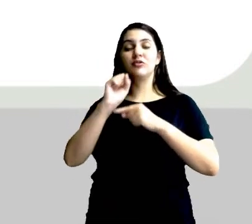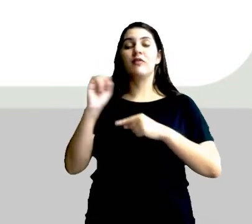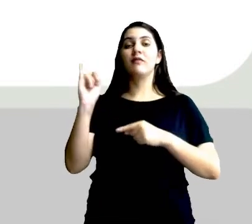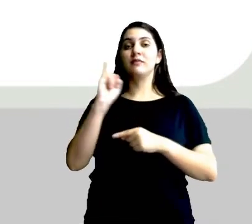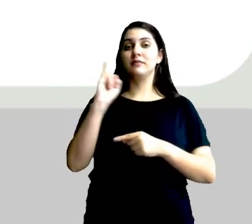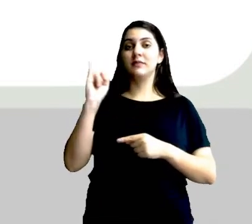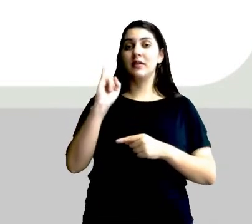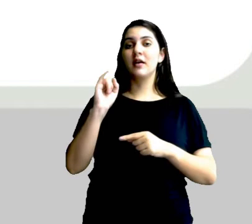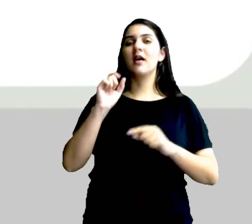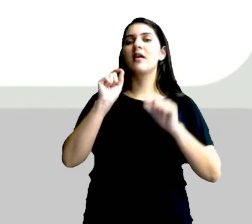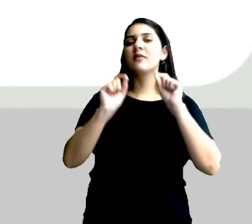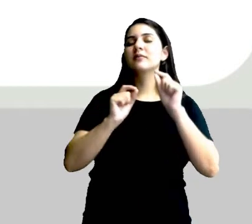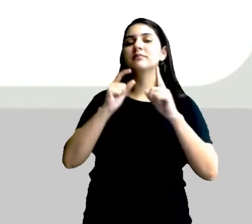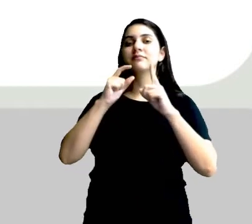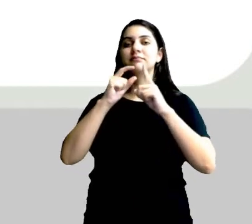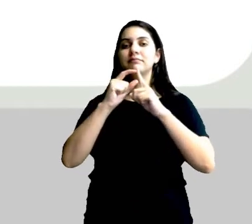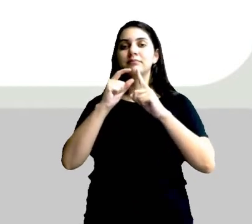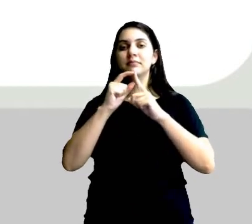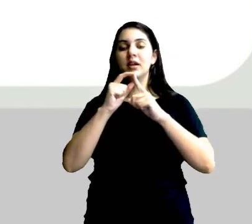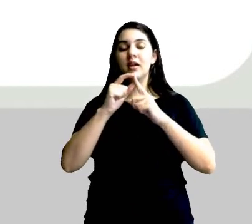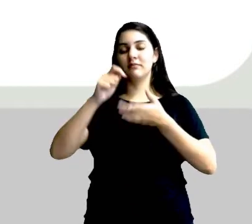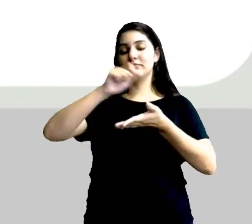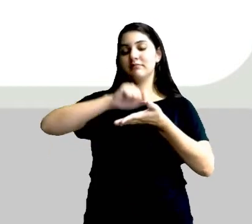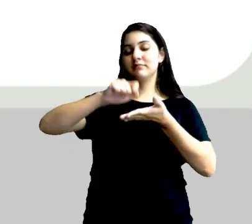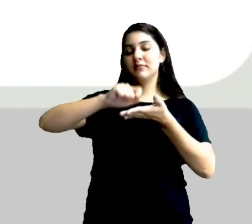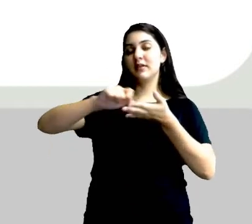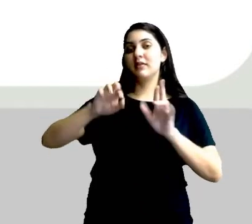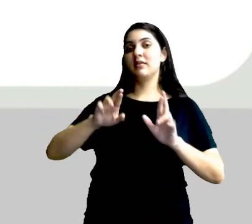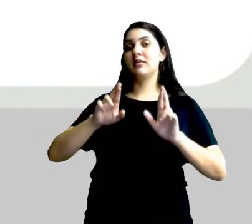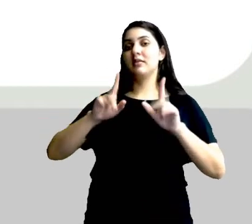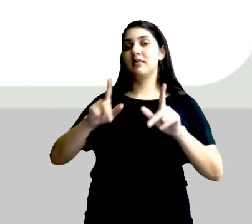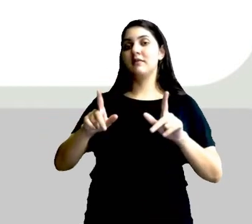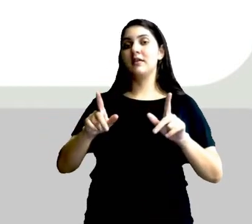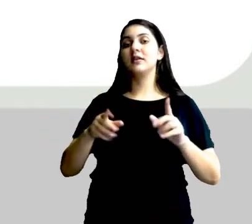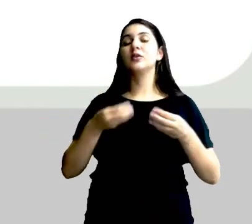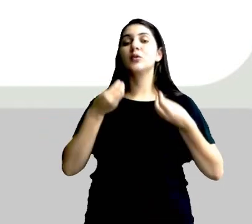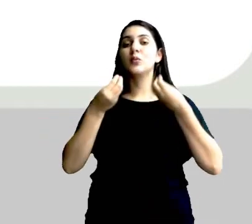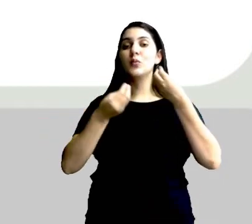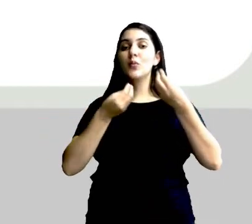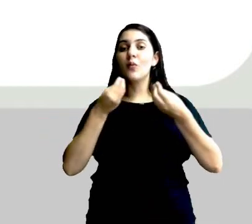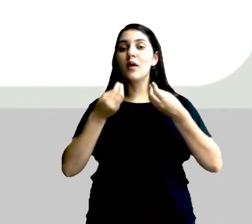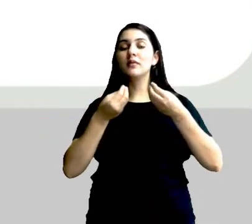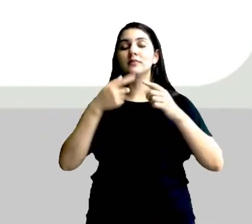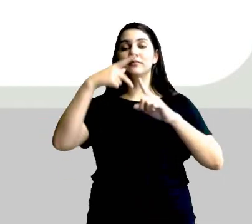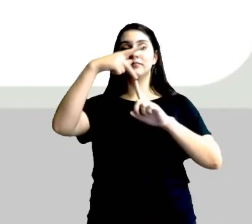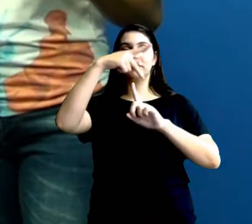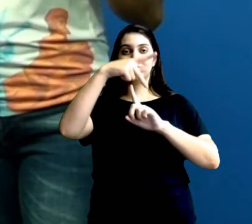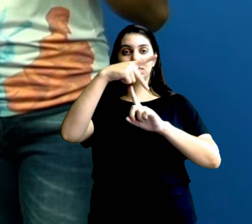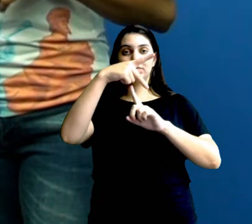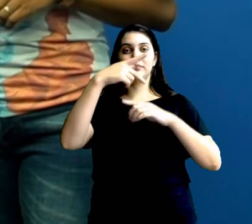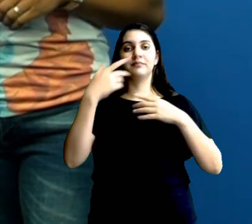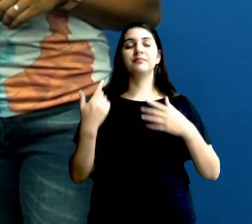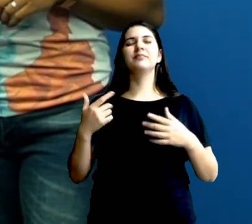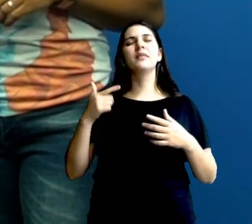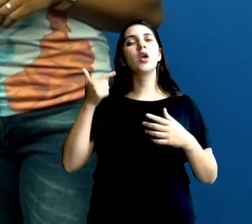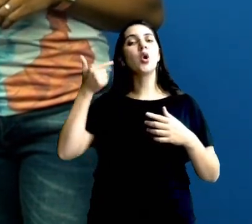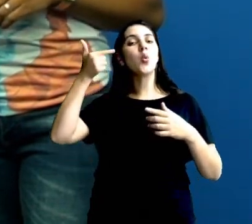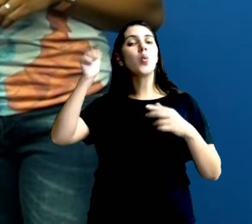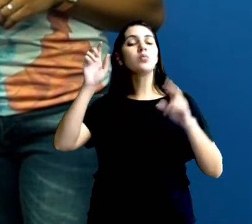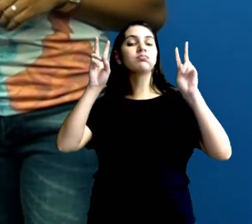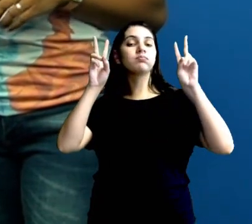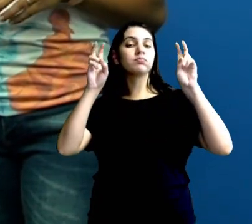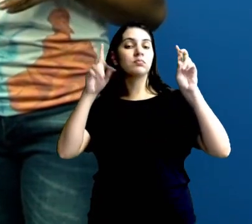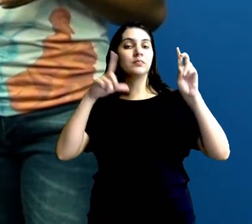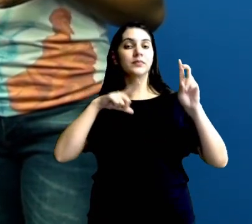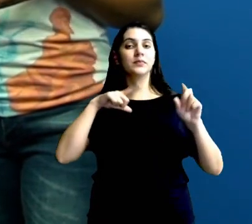irregulares. São aquelas palavras que possuem uma grafia diferente quando são colocadas no plural. O outro ponto que